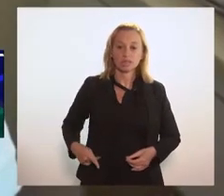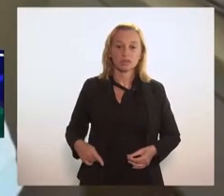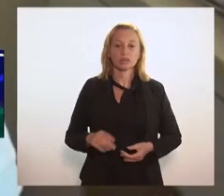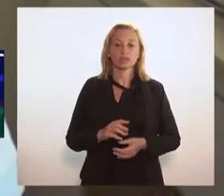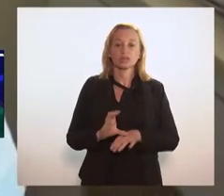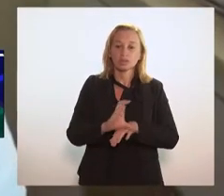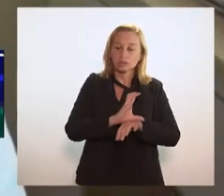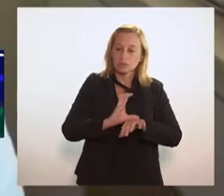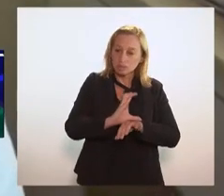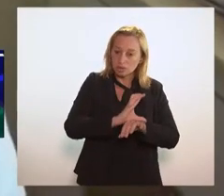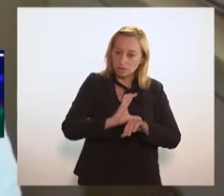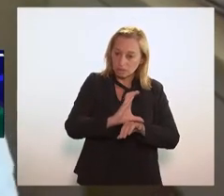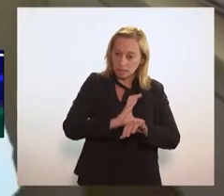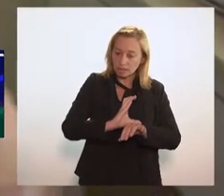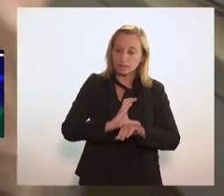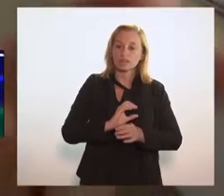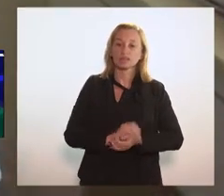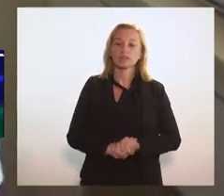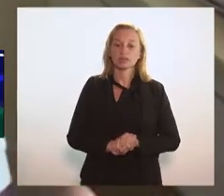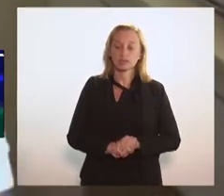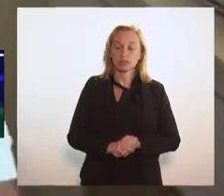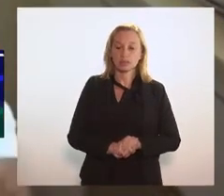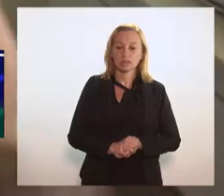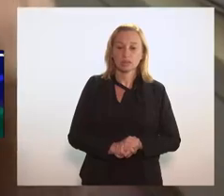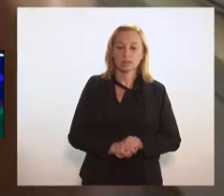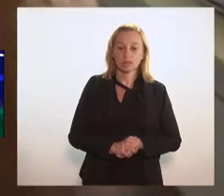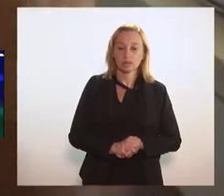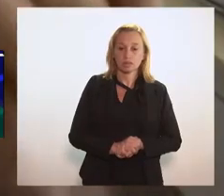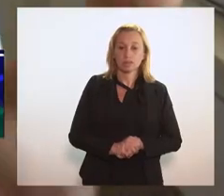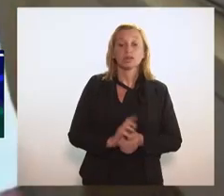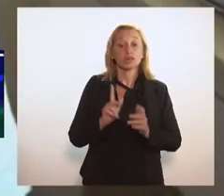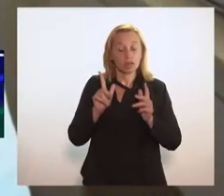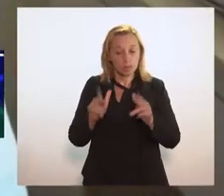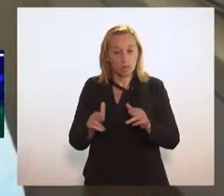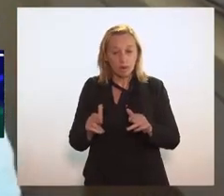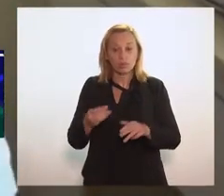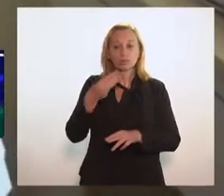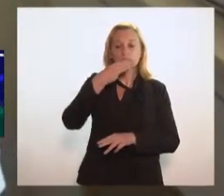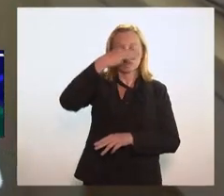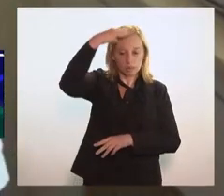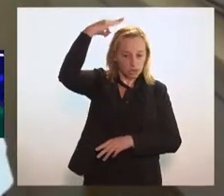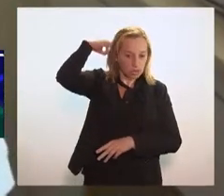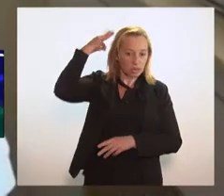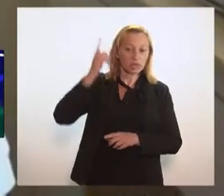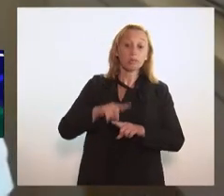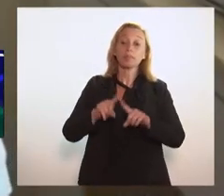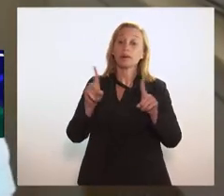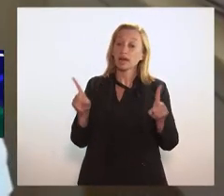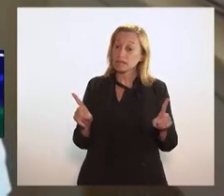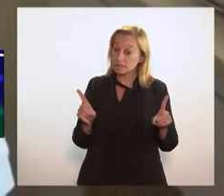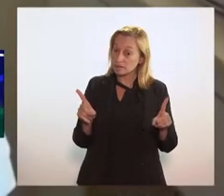pela constitucionalidade, igualzinho do Márcio Pacheco, mas